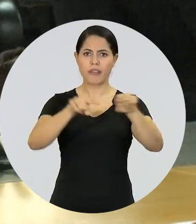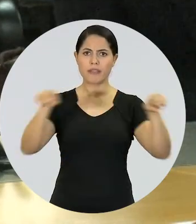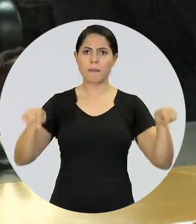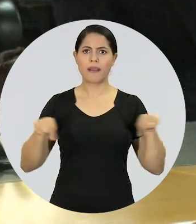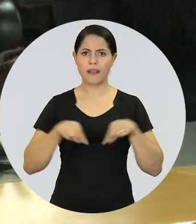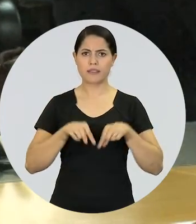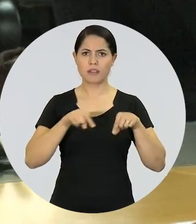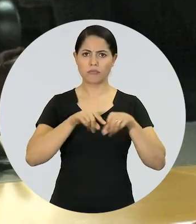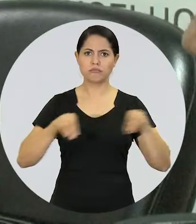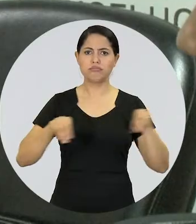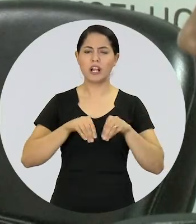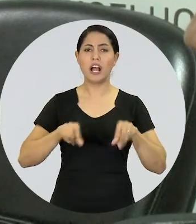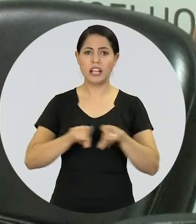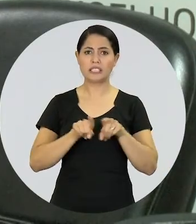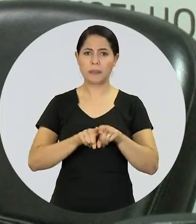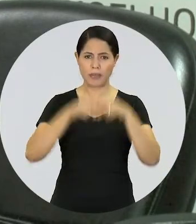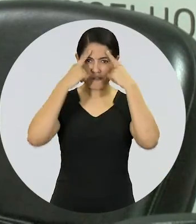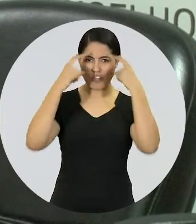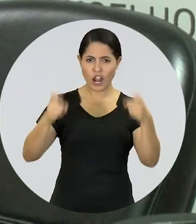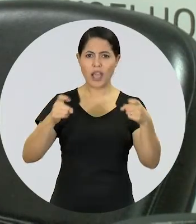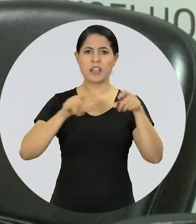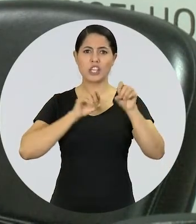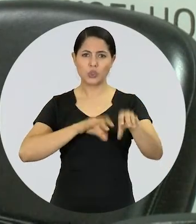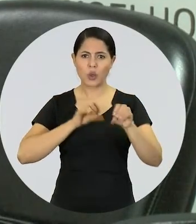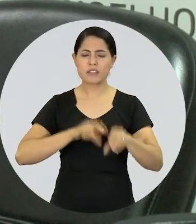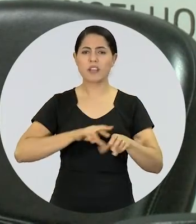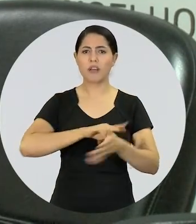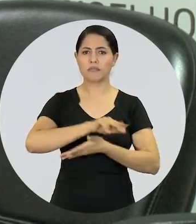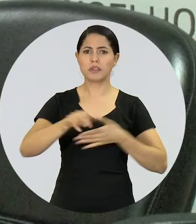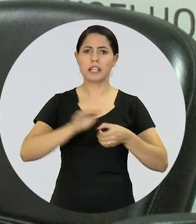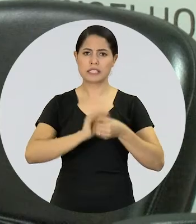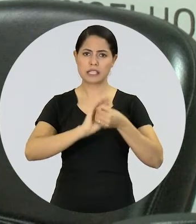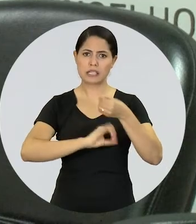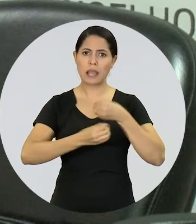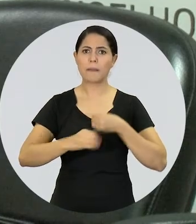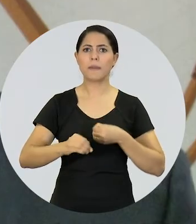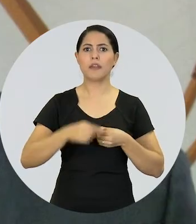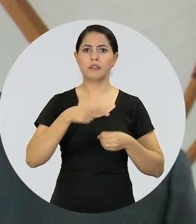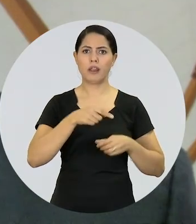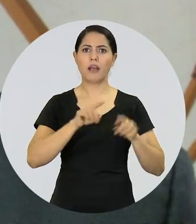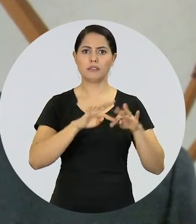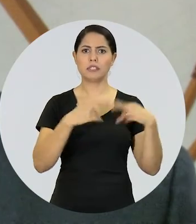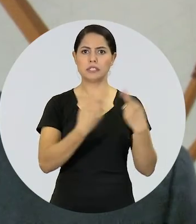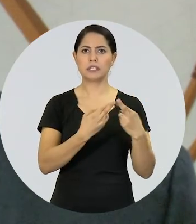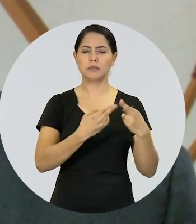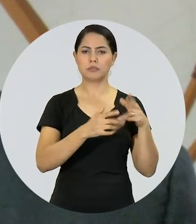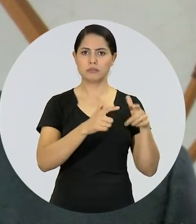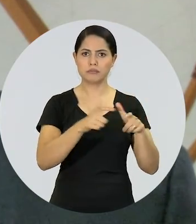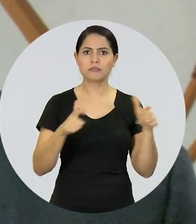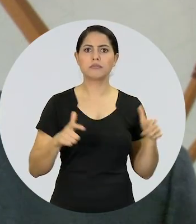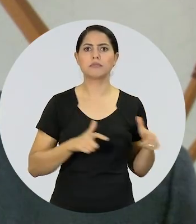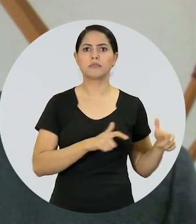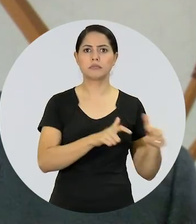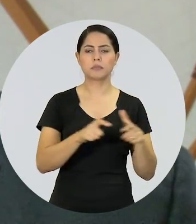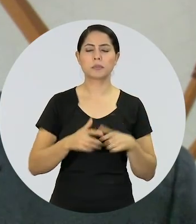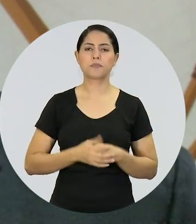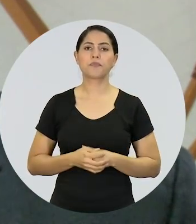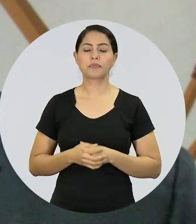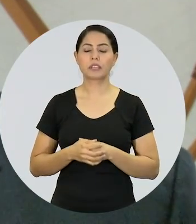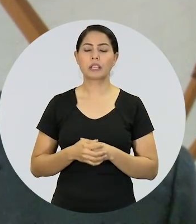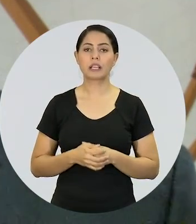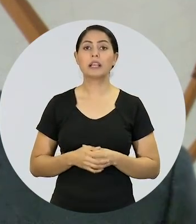terras, violência, saúde, educação e saneamento nas aldeias. É uma honra que hoje o Conselho Federal da